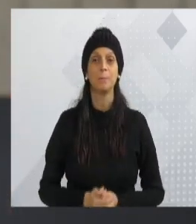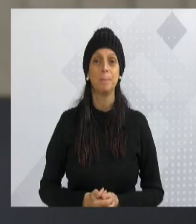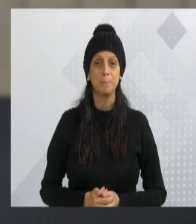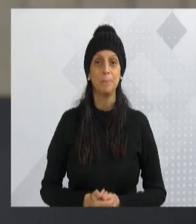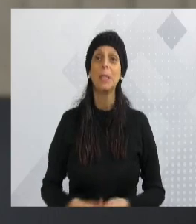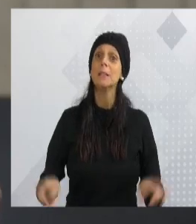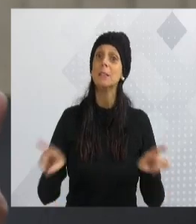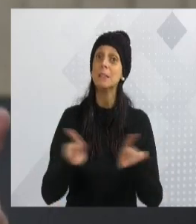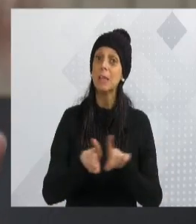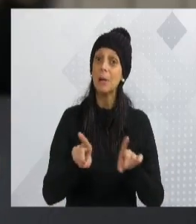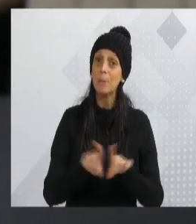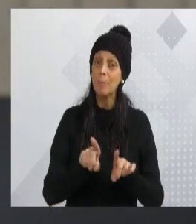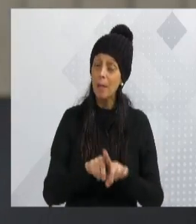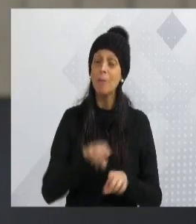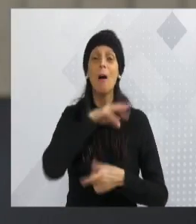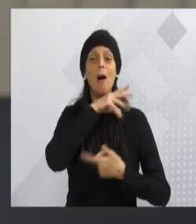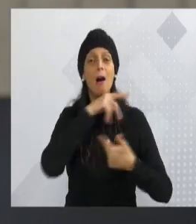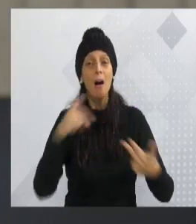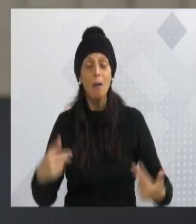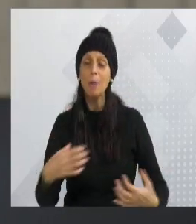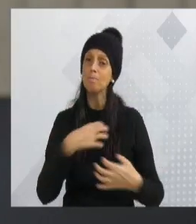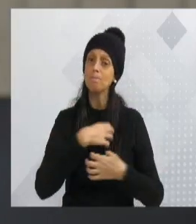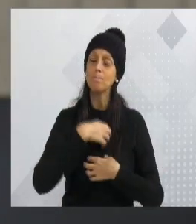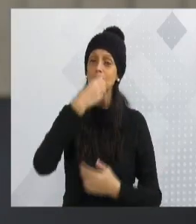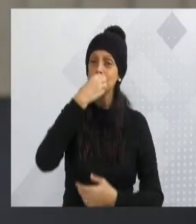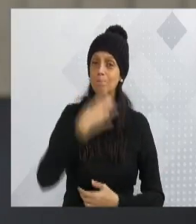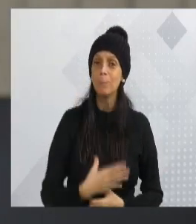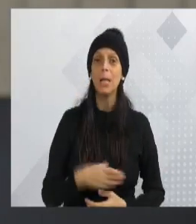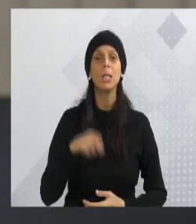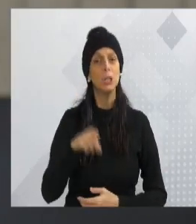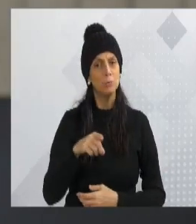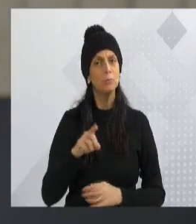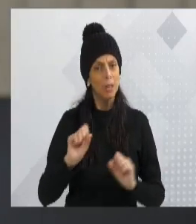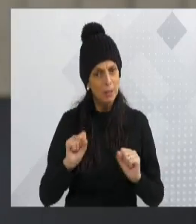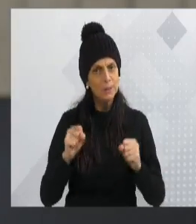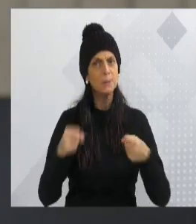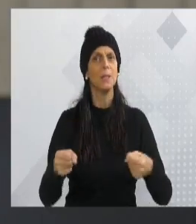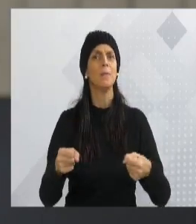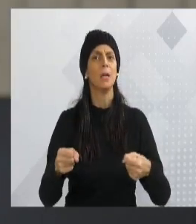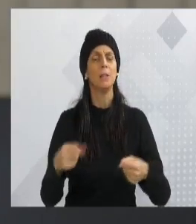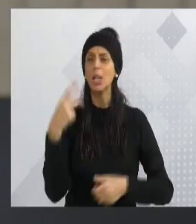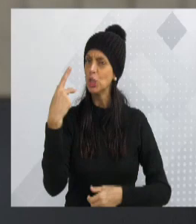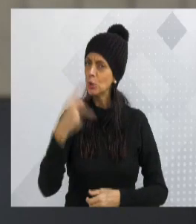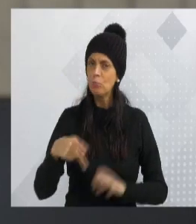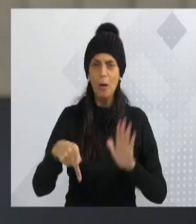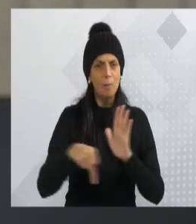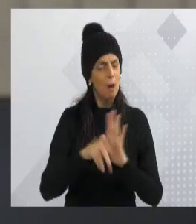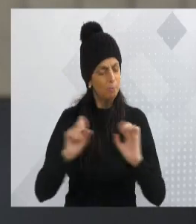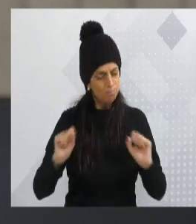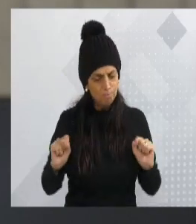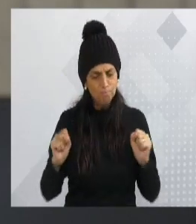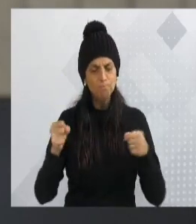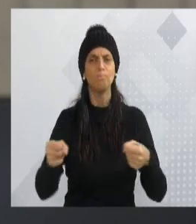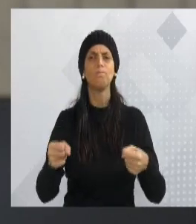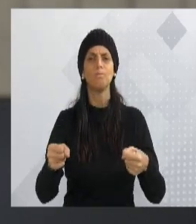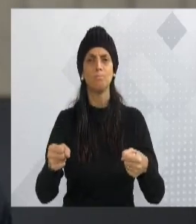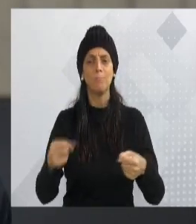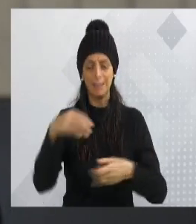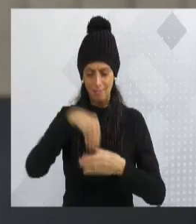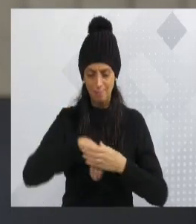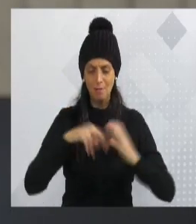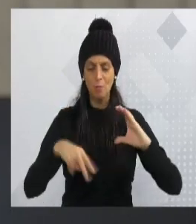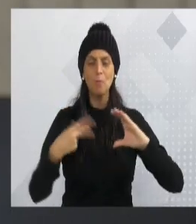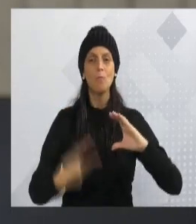do bem-estar animal é uma é uma bandeira sua nesse Parlamento eu quero